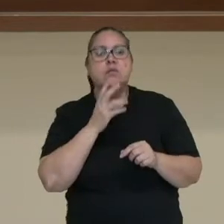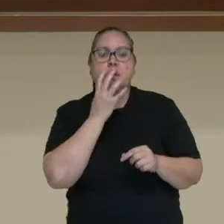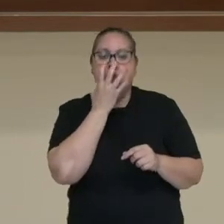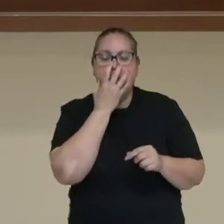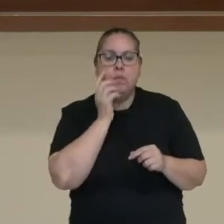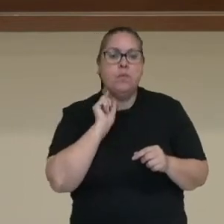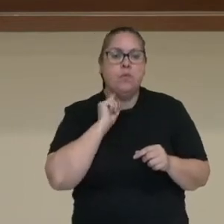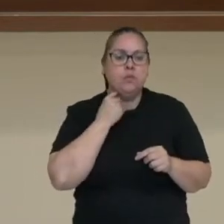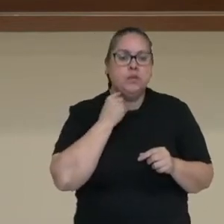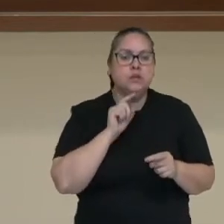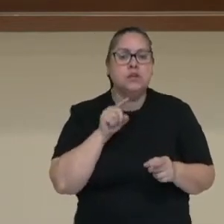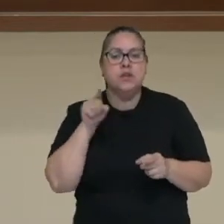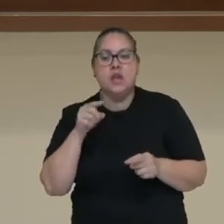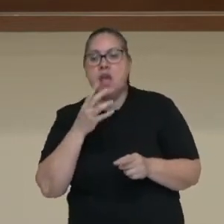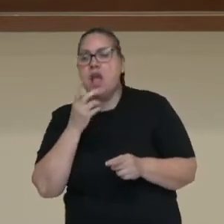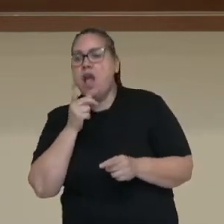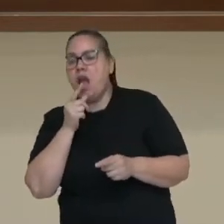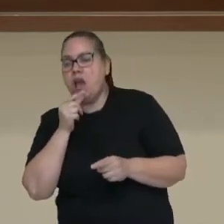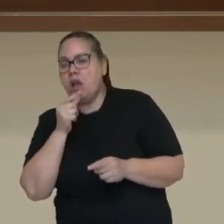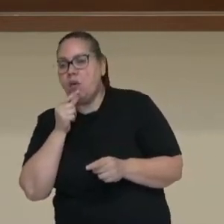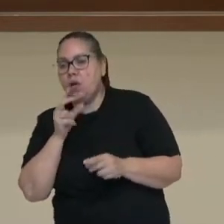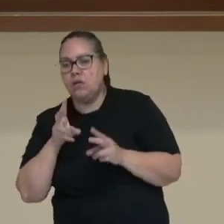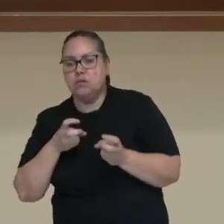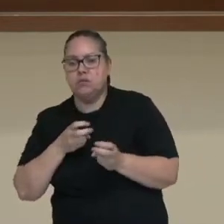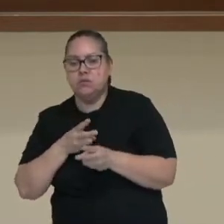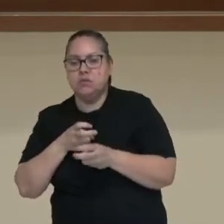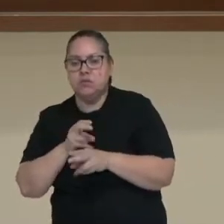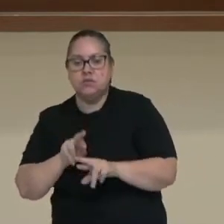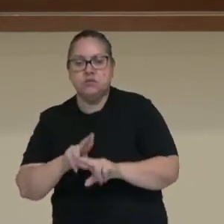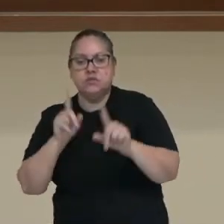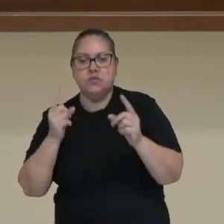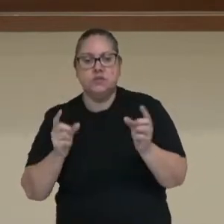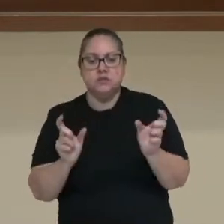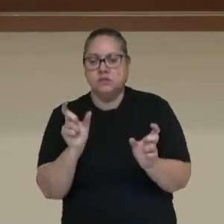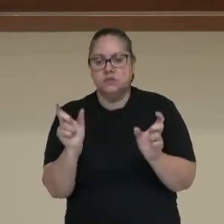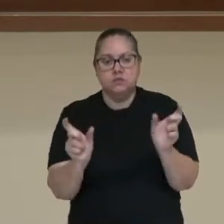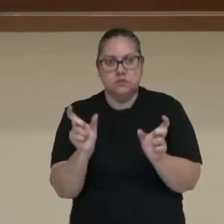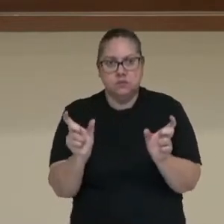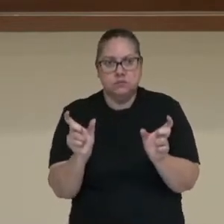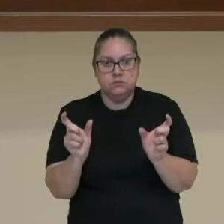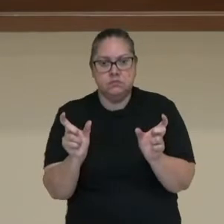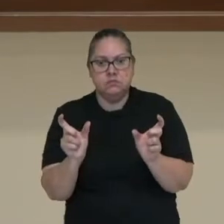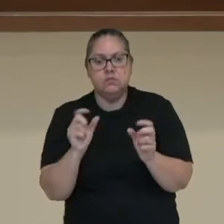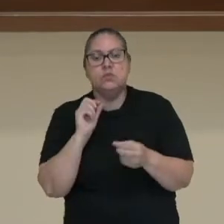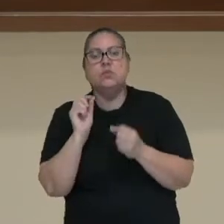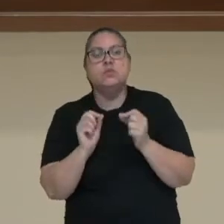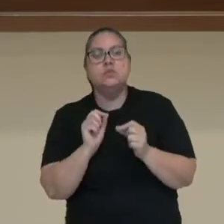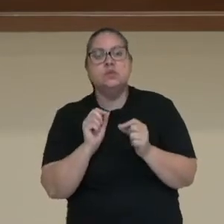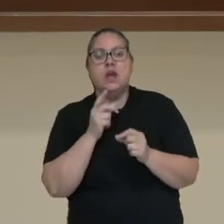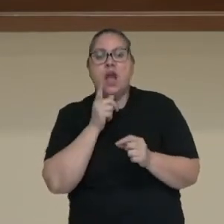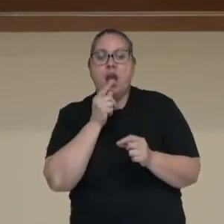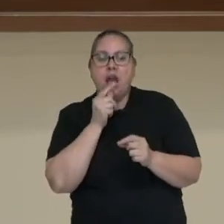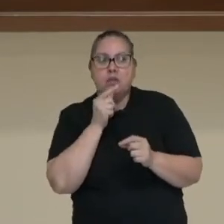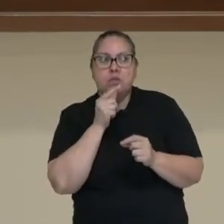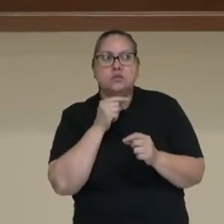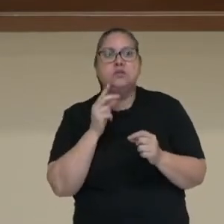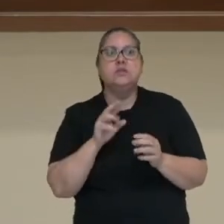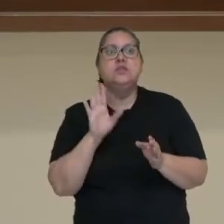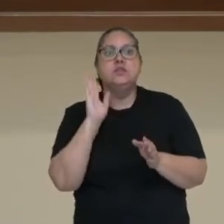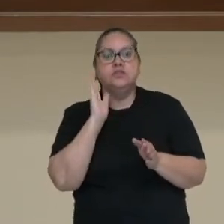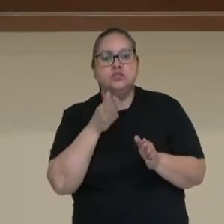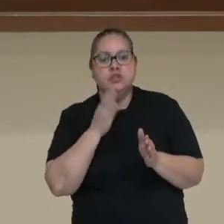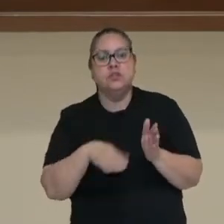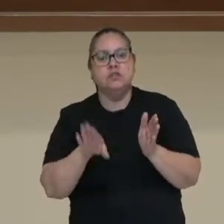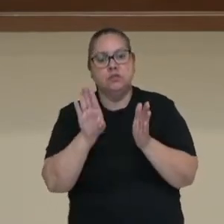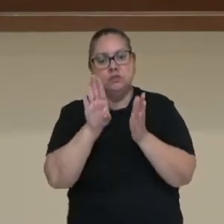água contaminada. Quais são as diferenças entre essas duas palavrinhas, entre esses dois termos, quando se refere à água, e nós voltamos